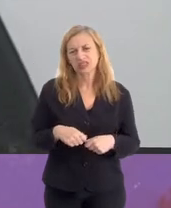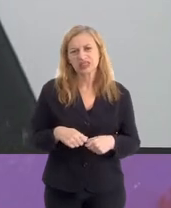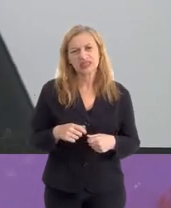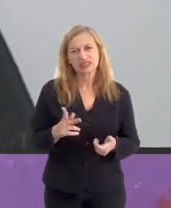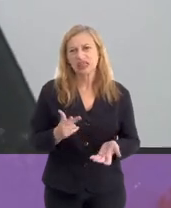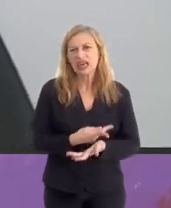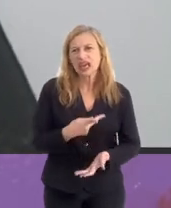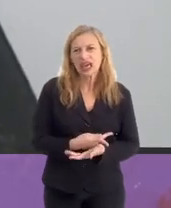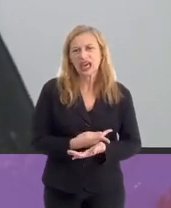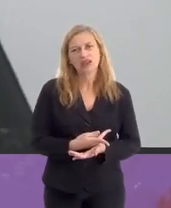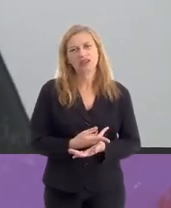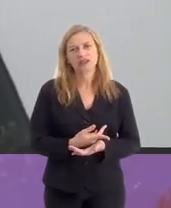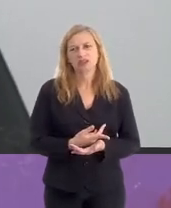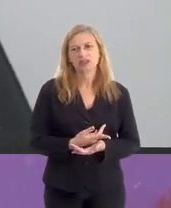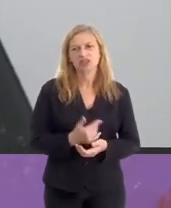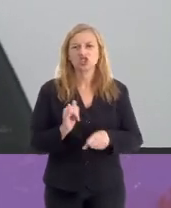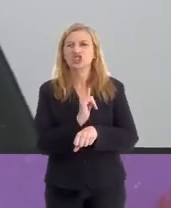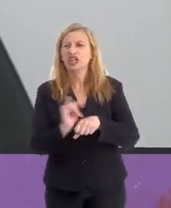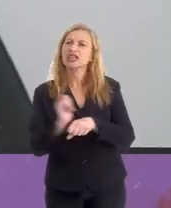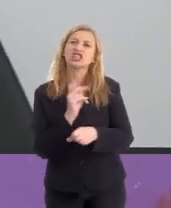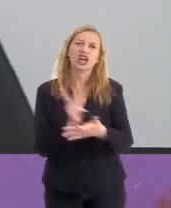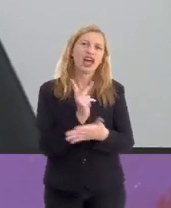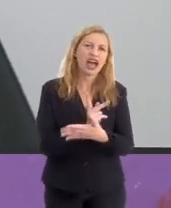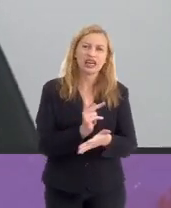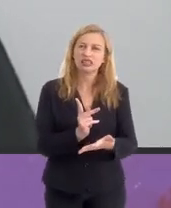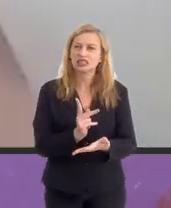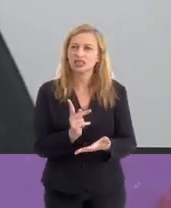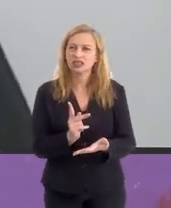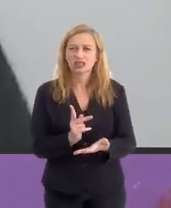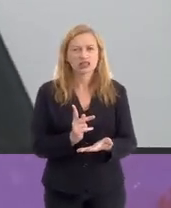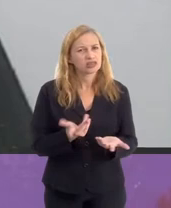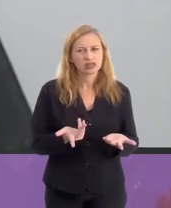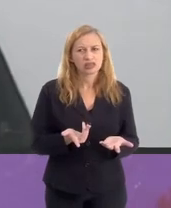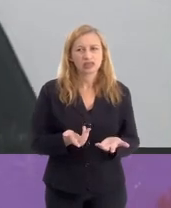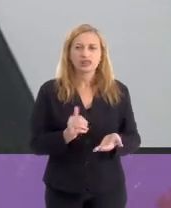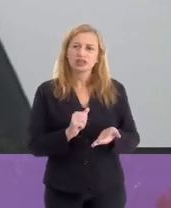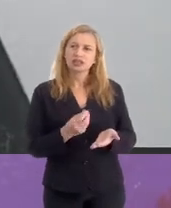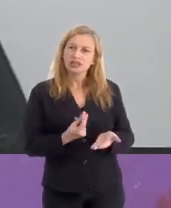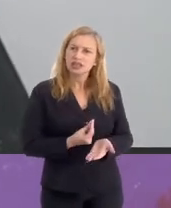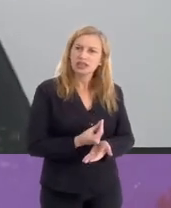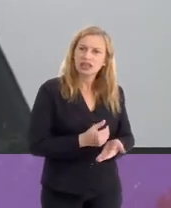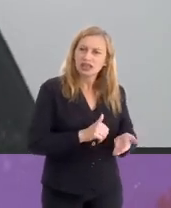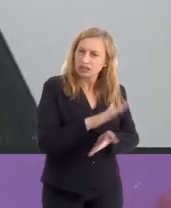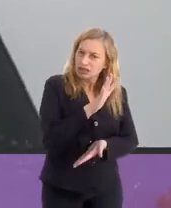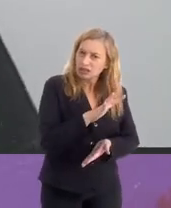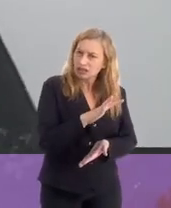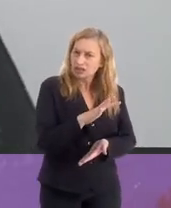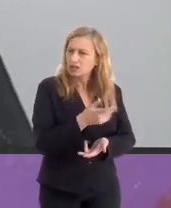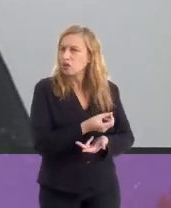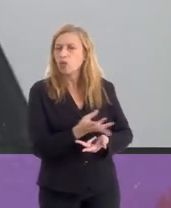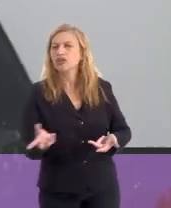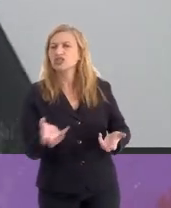eu não precisa ter malandragem precisa de artimanha artifício Cláudio Então fica assim demite quantos